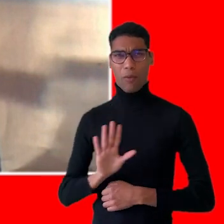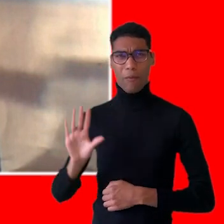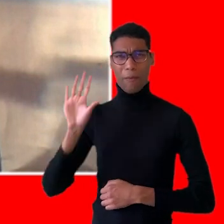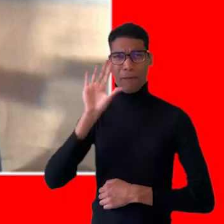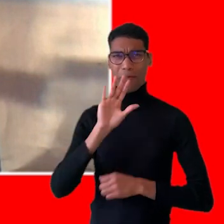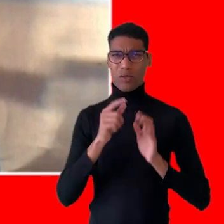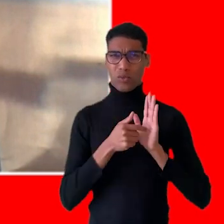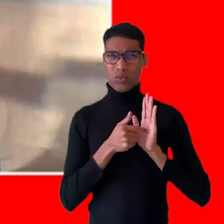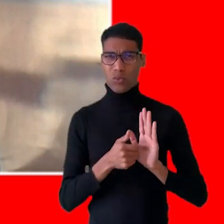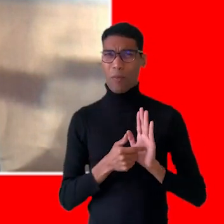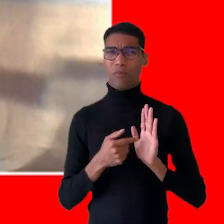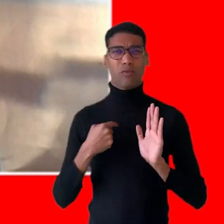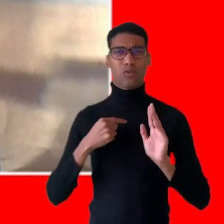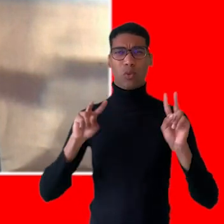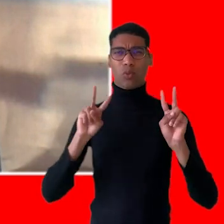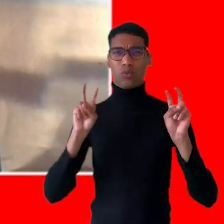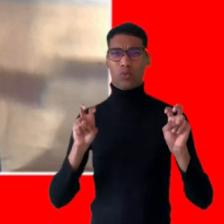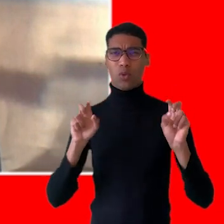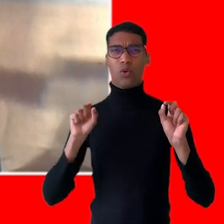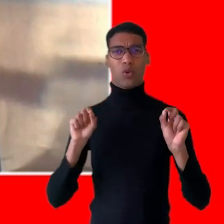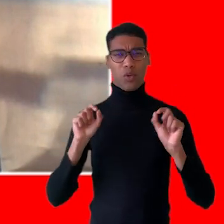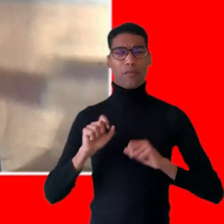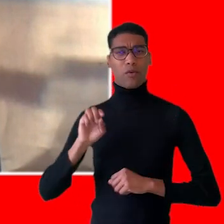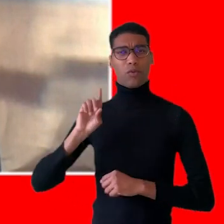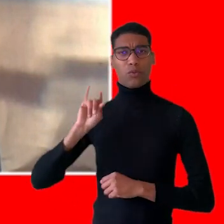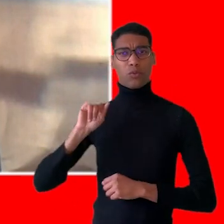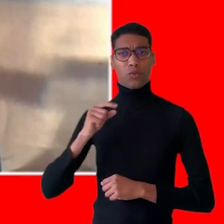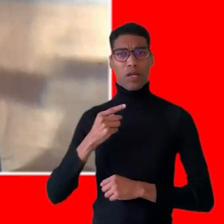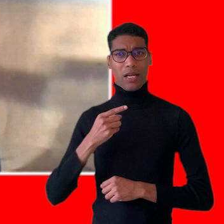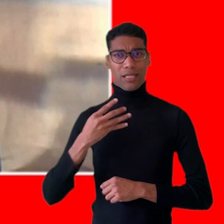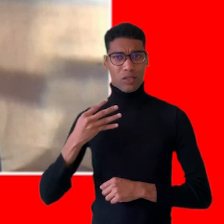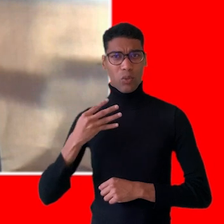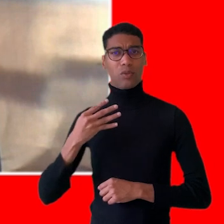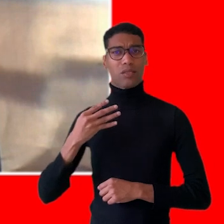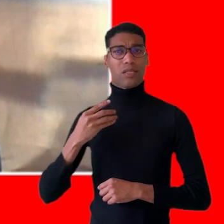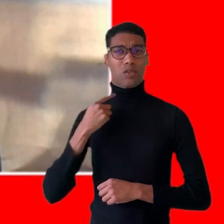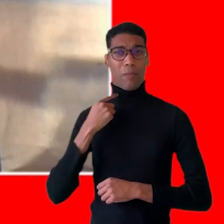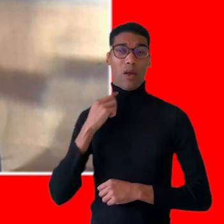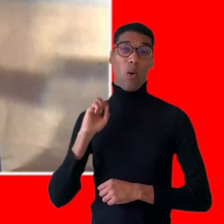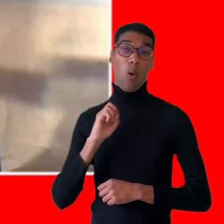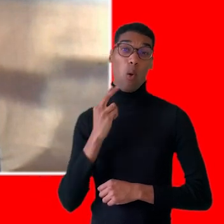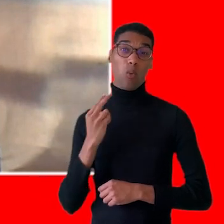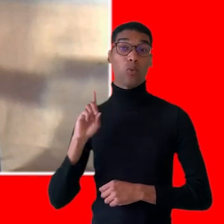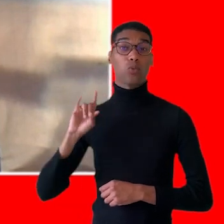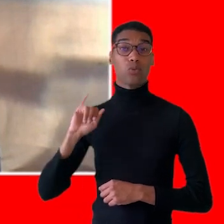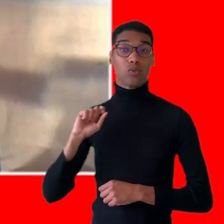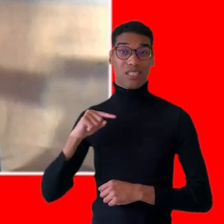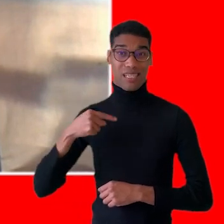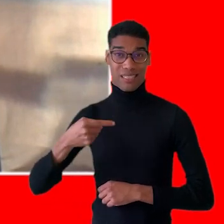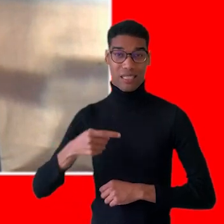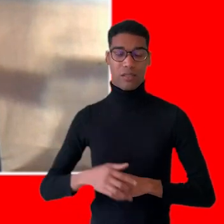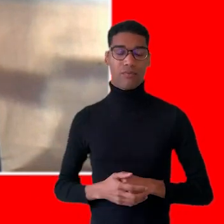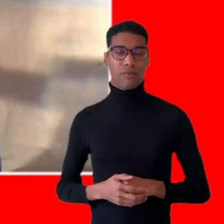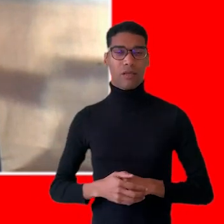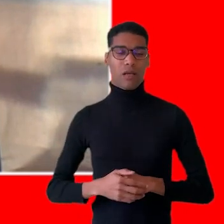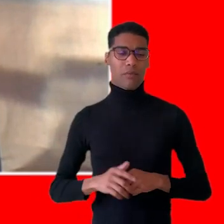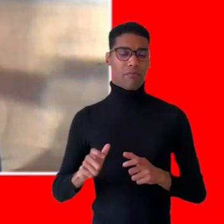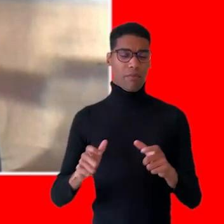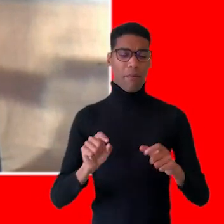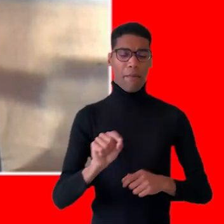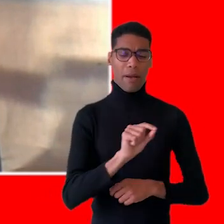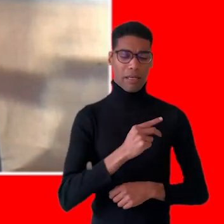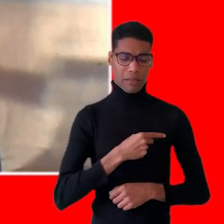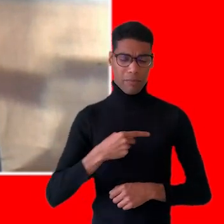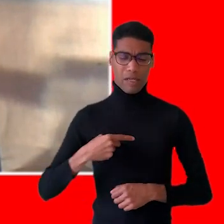todo tematizou a questão do 14, do dia seguinte, né? Então, por exemplo, as